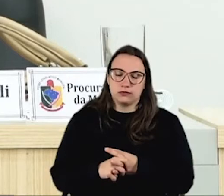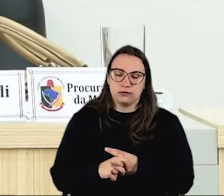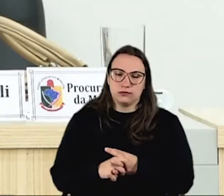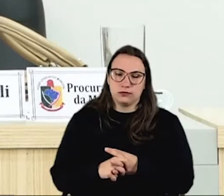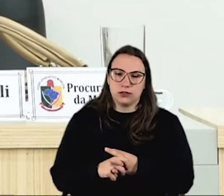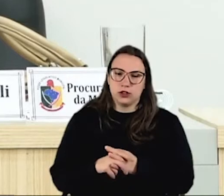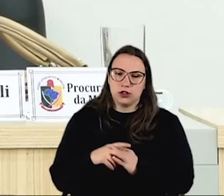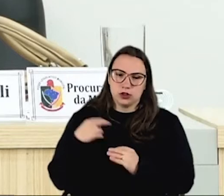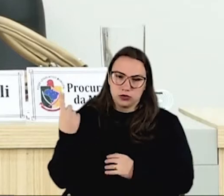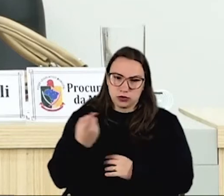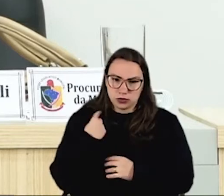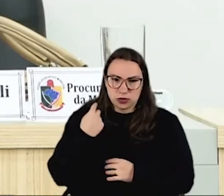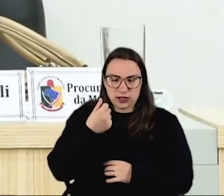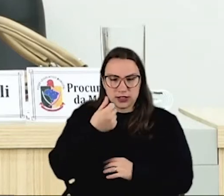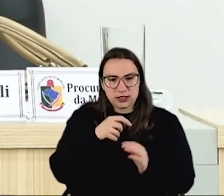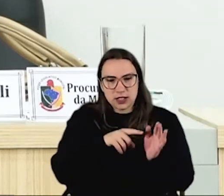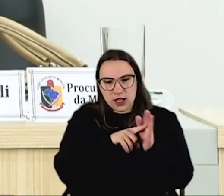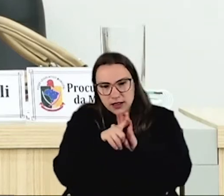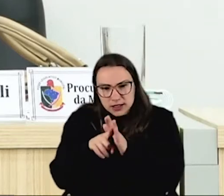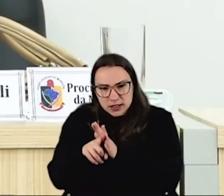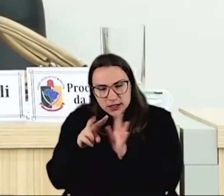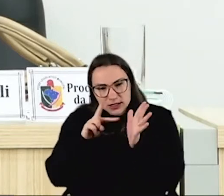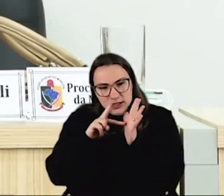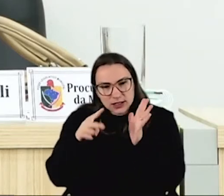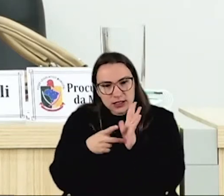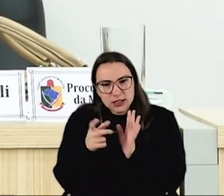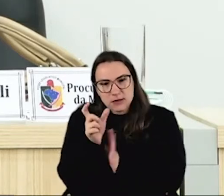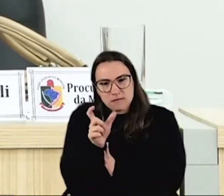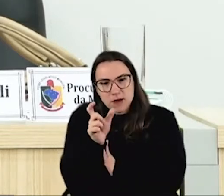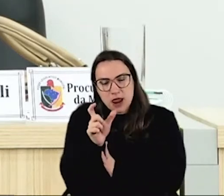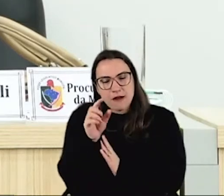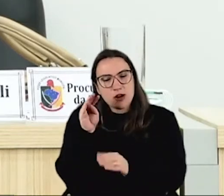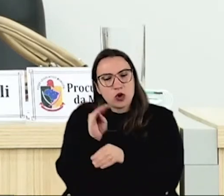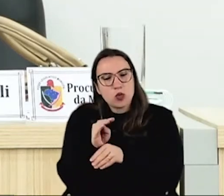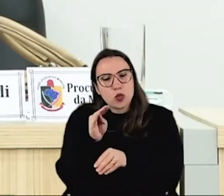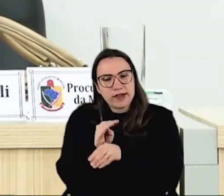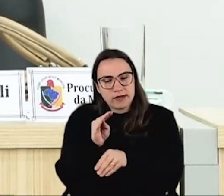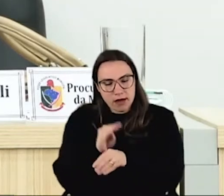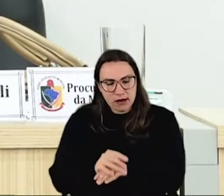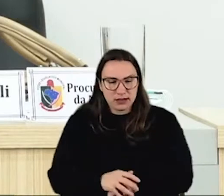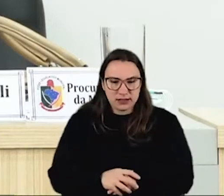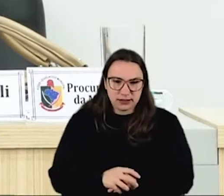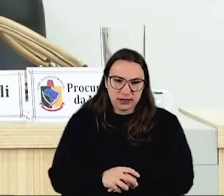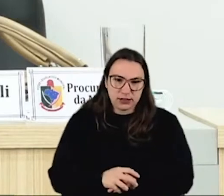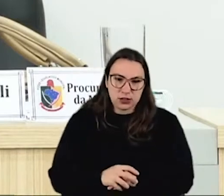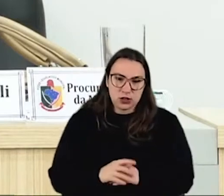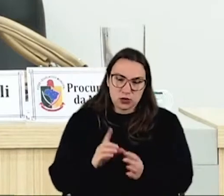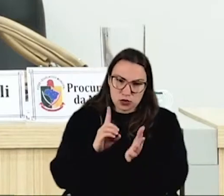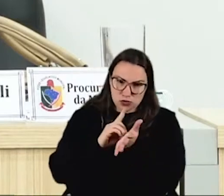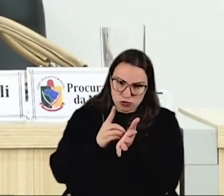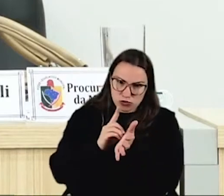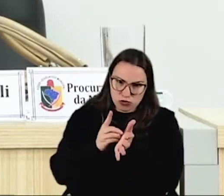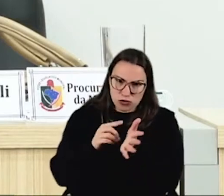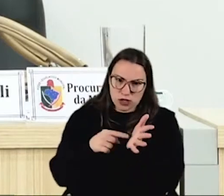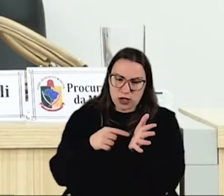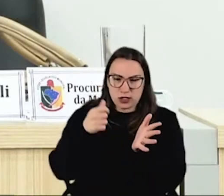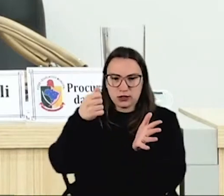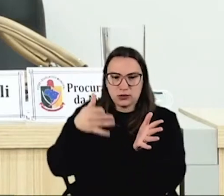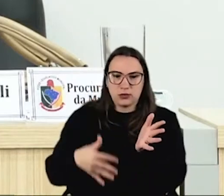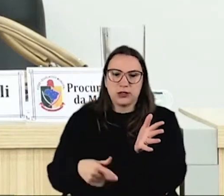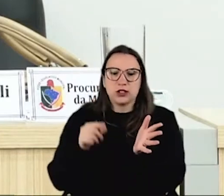nós analisamos o significado da palavra cuidar, no dicionário, ela vem